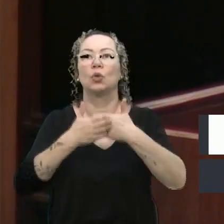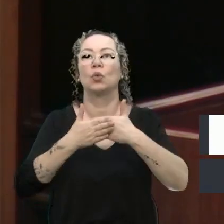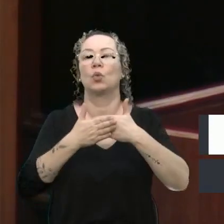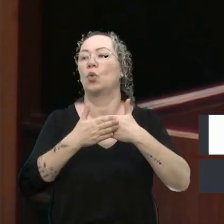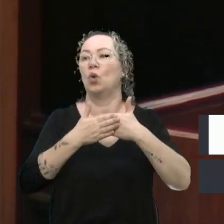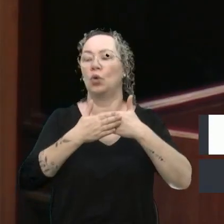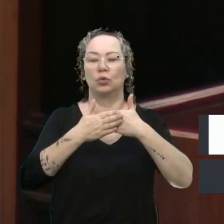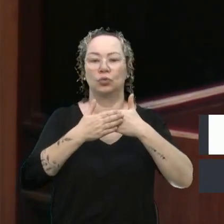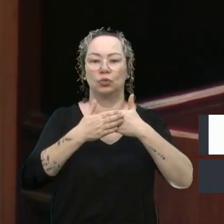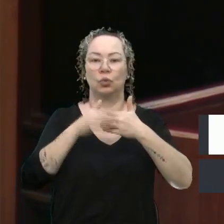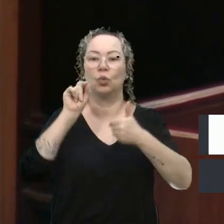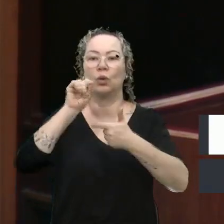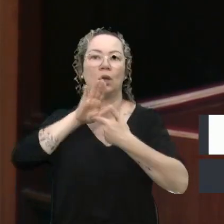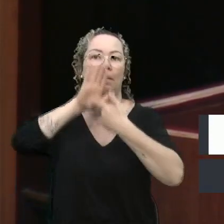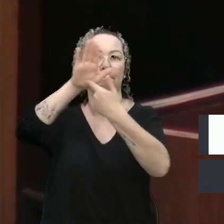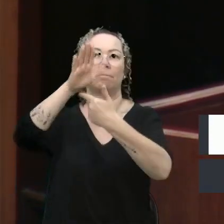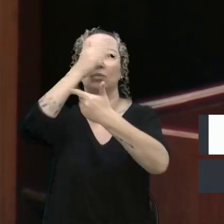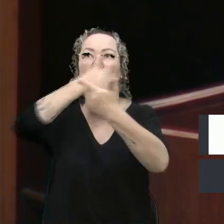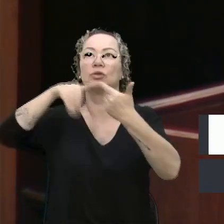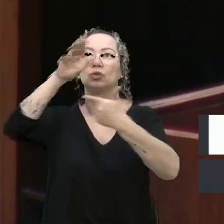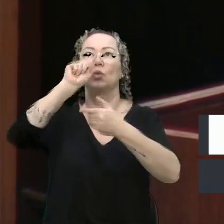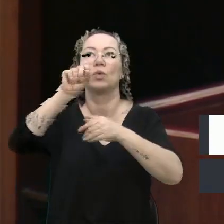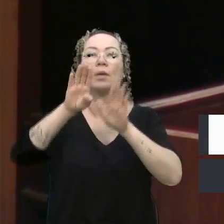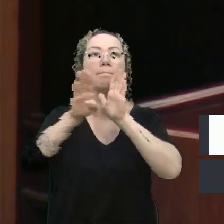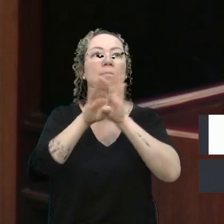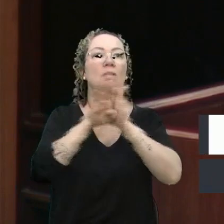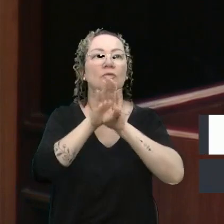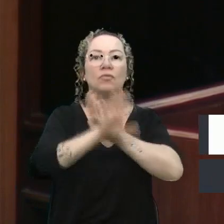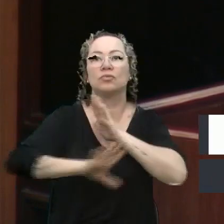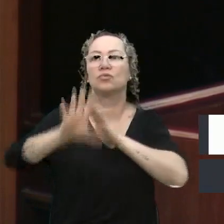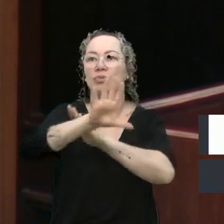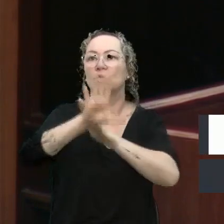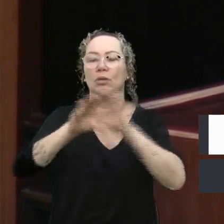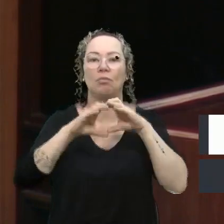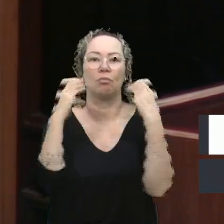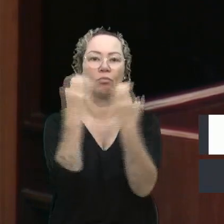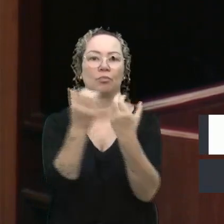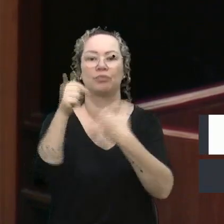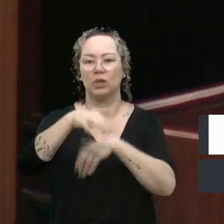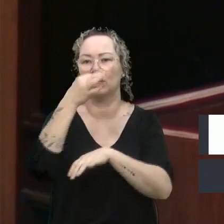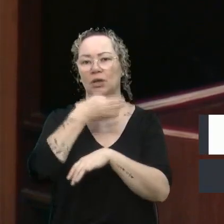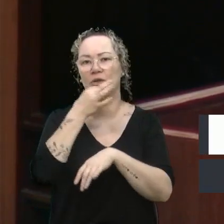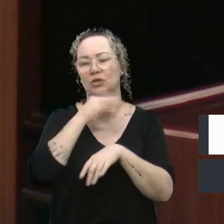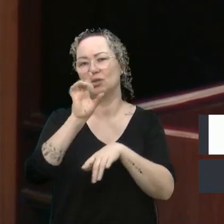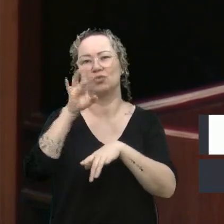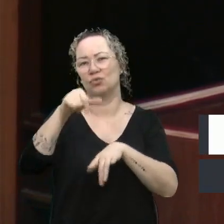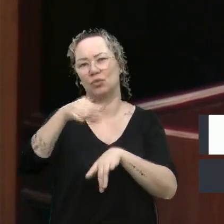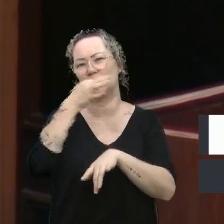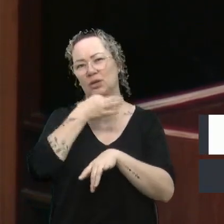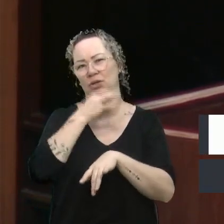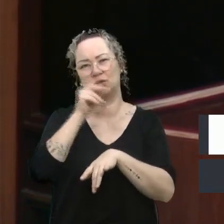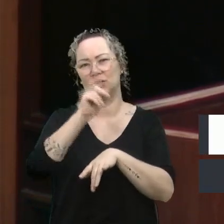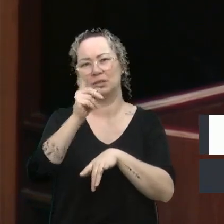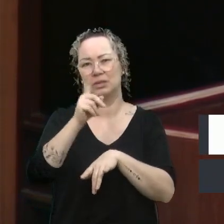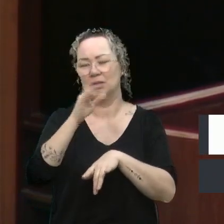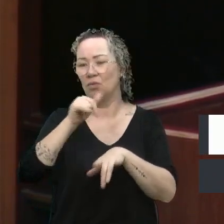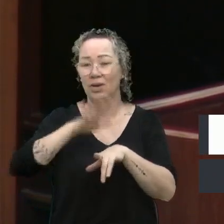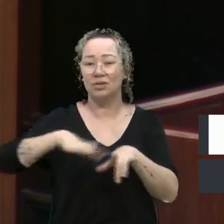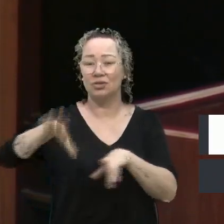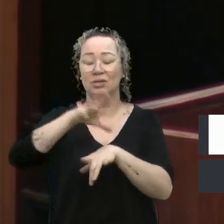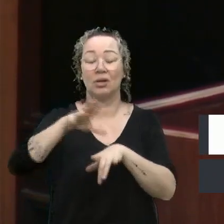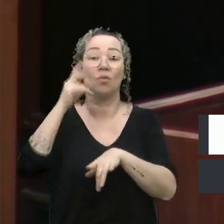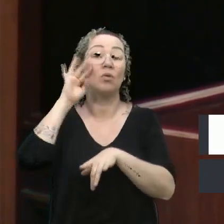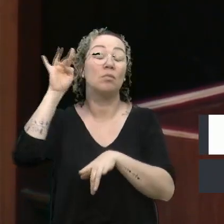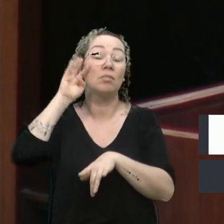enfim, tudo o que pode ser de benefício, né, para a comunidade, tanto de Caxias, e não é só de Caxias, imagina o turismo que pode